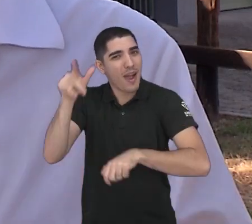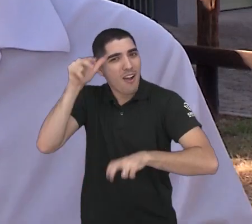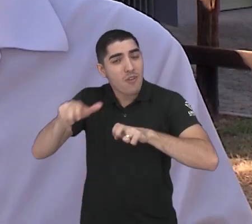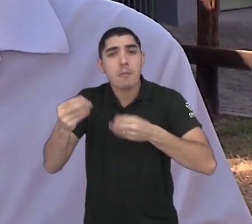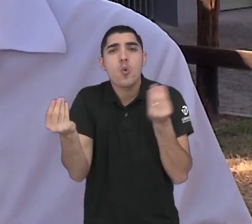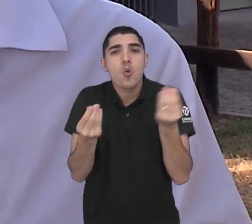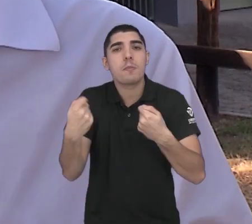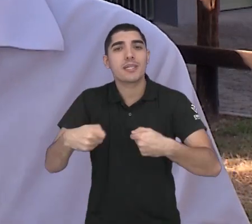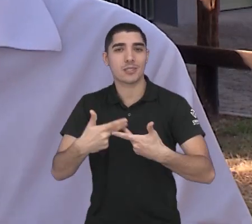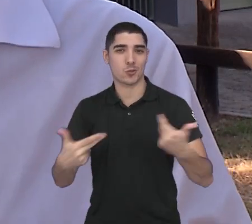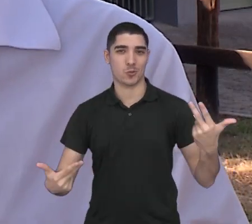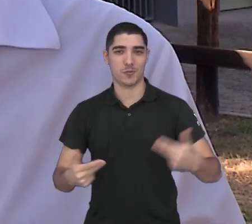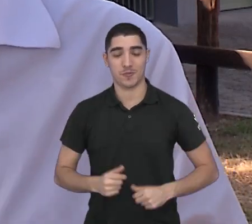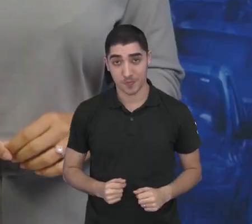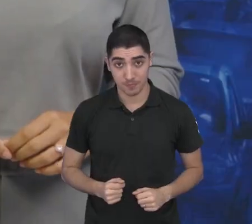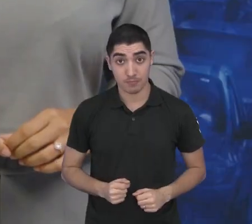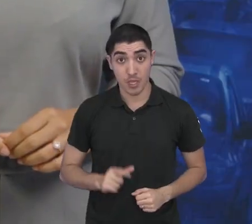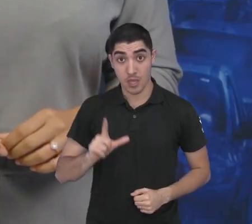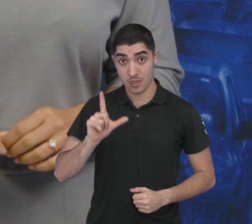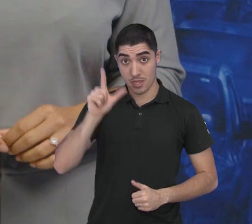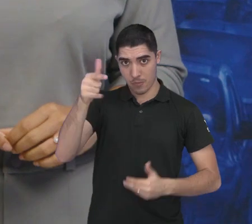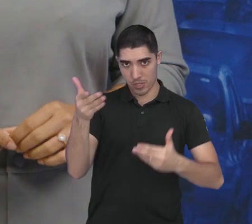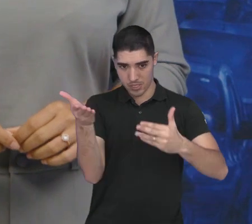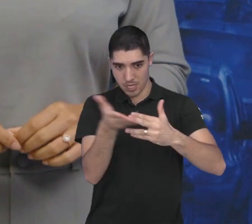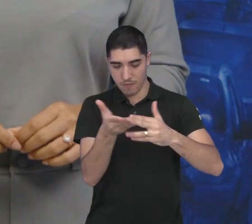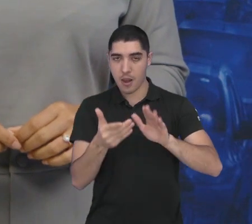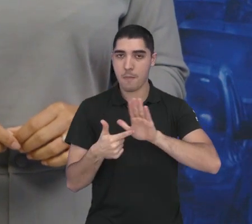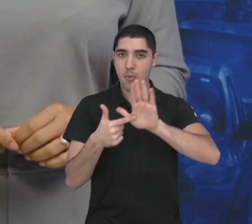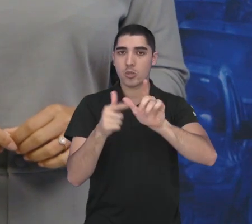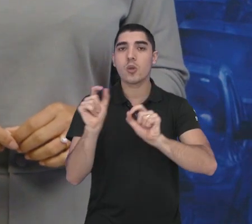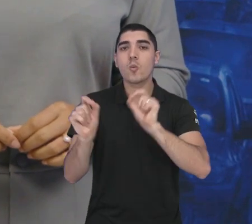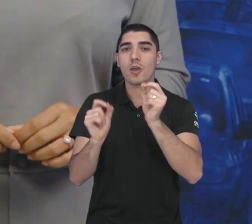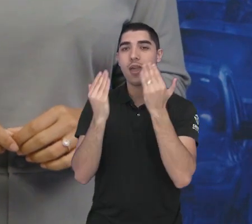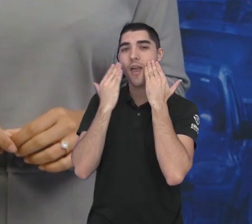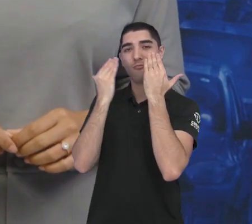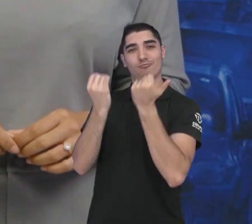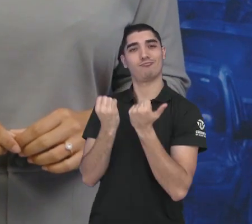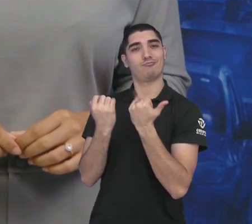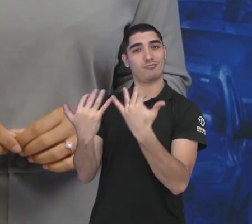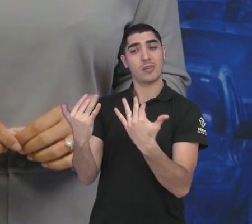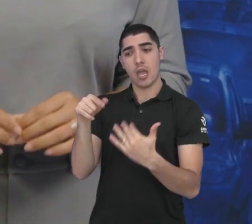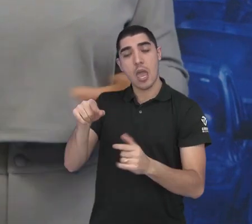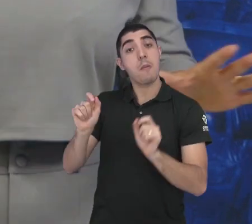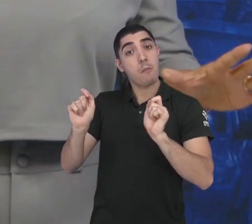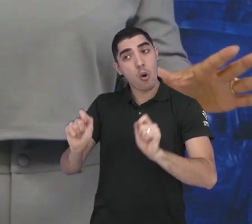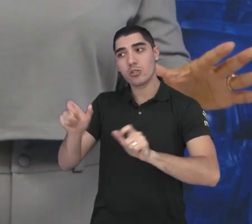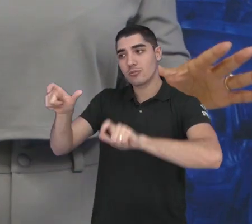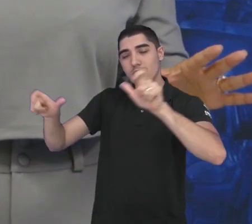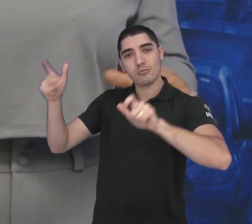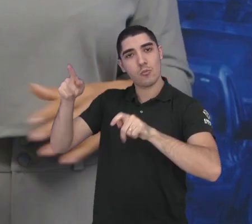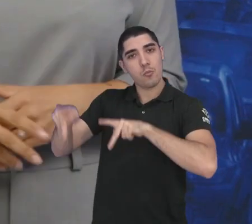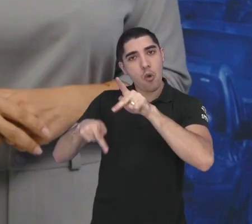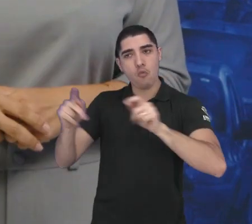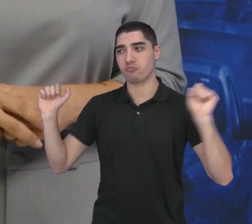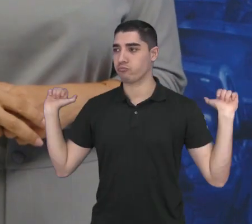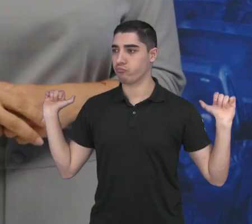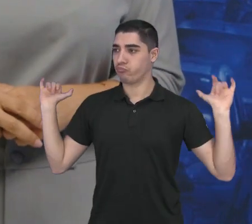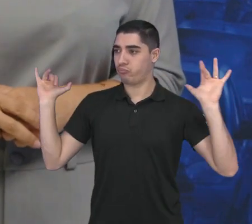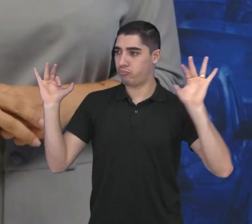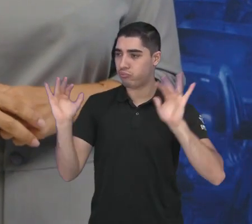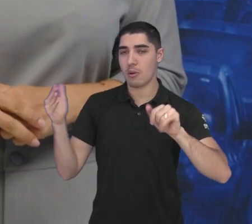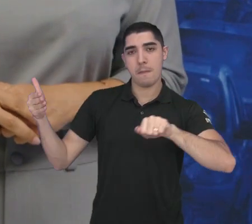que é necessário para eu participar. E no próximo bloco a gente vai falar sobre audiências públicas, espaço que permite a